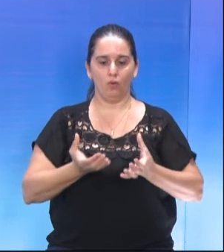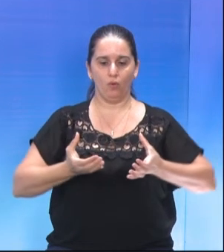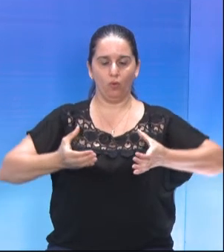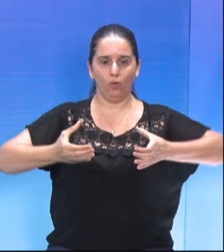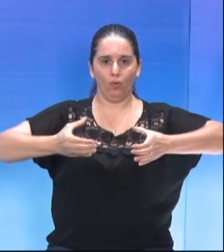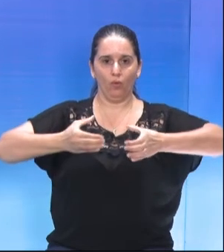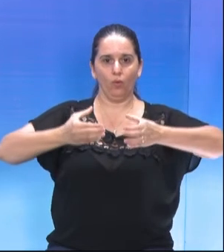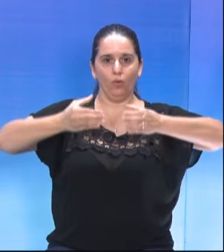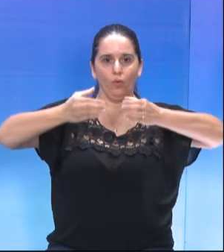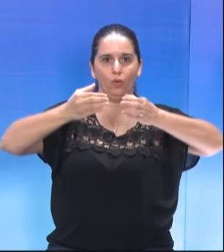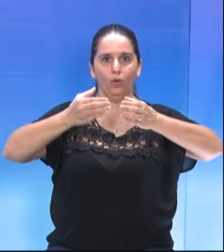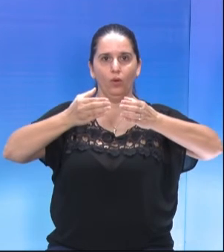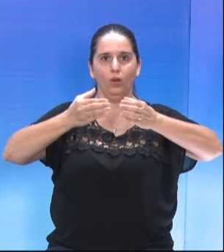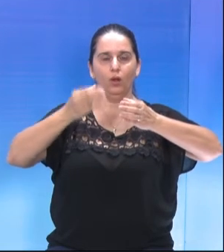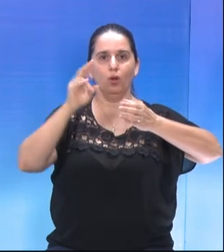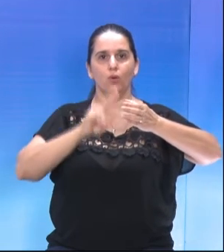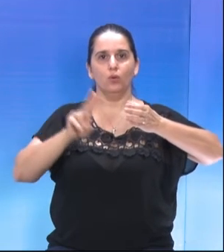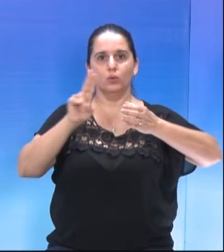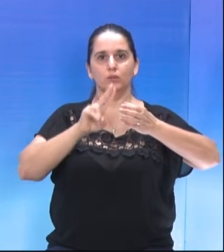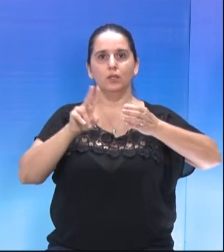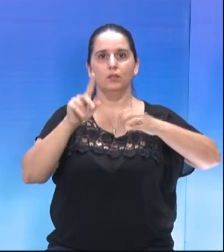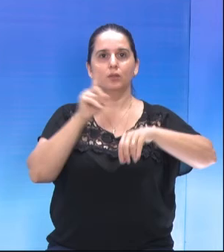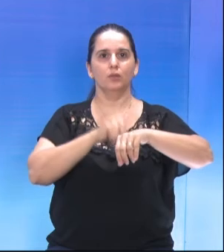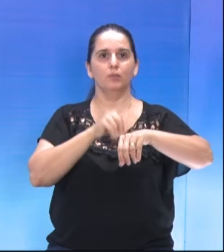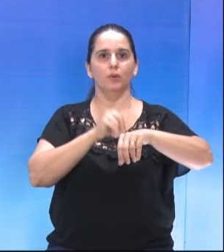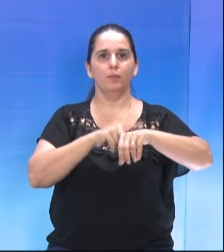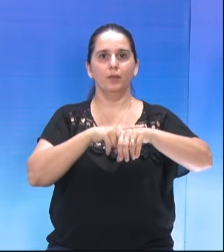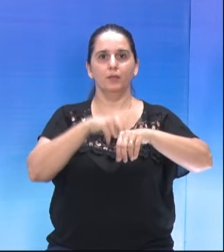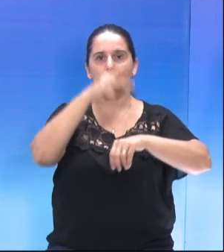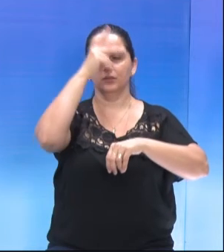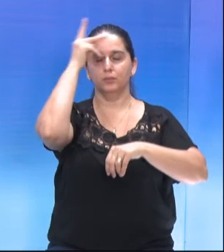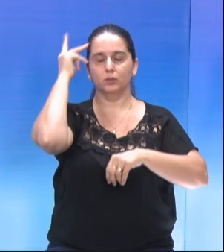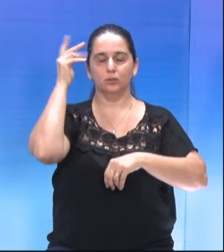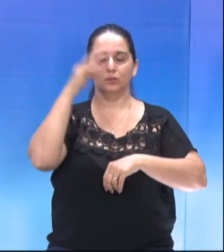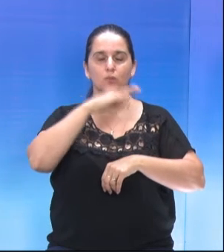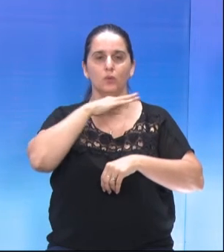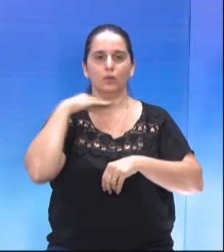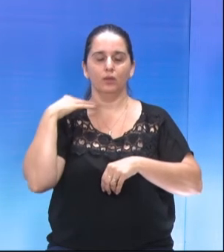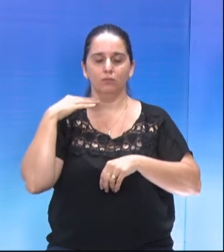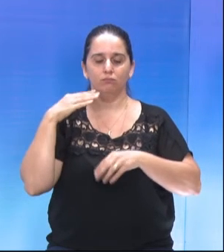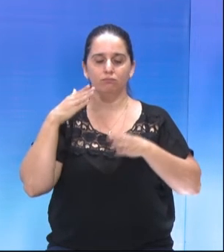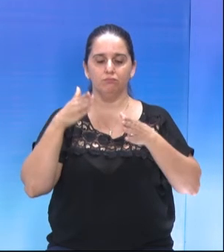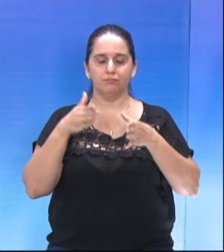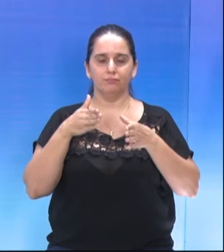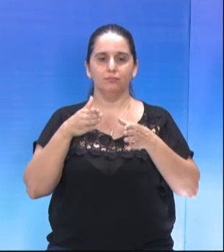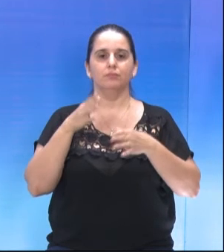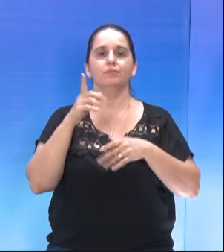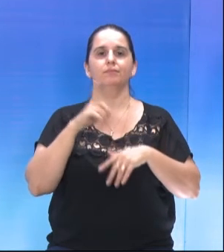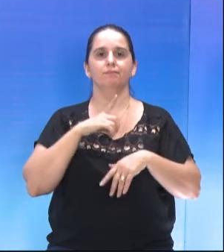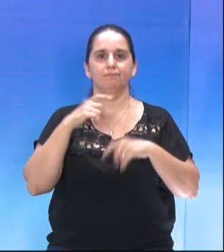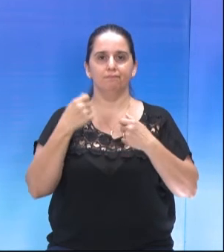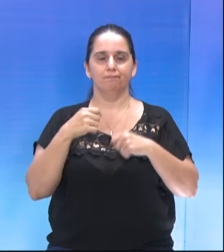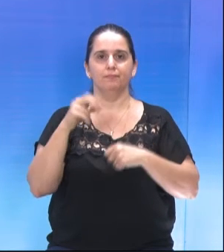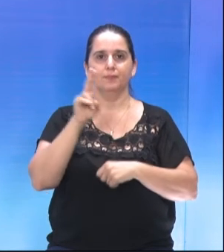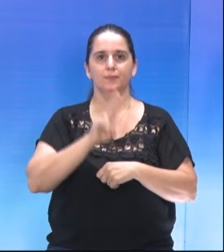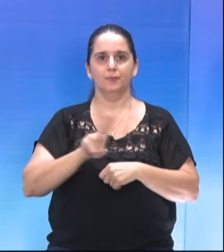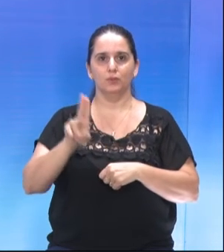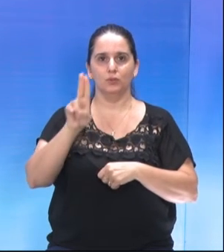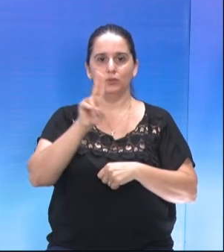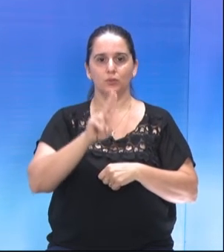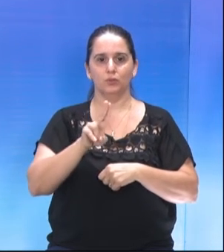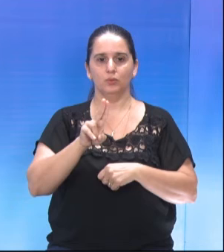essa é uma urna cerimonial utilizada para um momento funerário, um momento fúnebre. Então, ela tinha uma